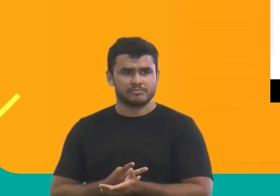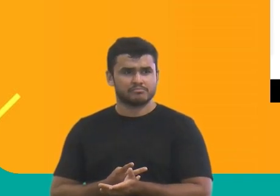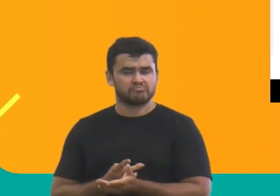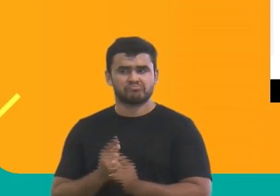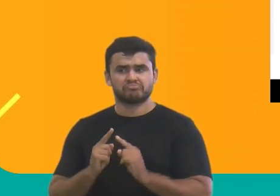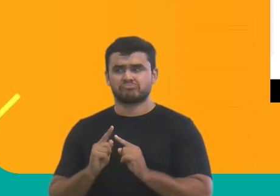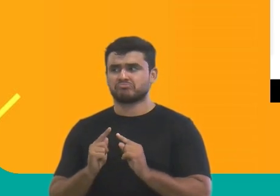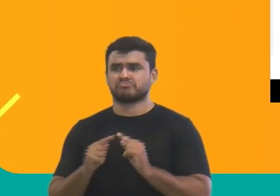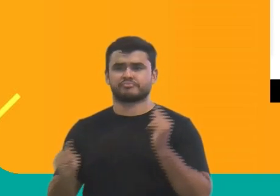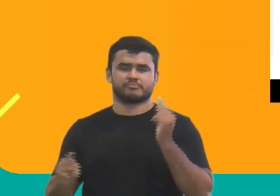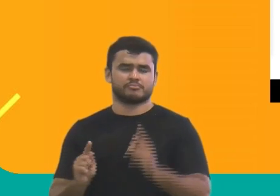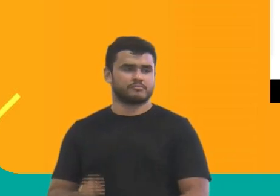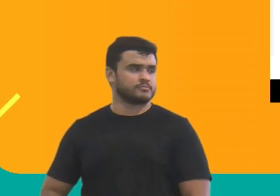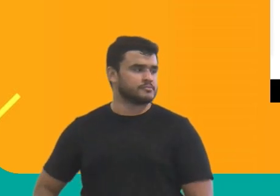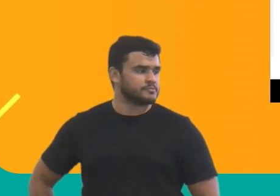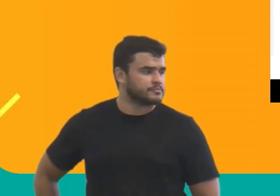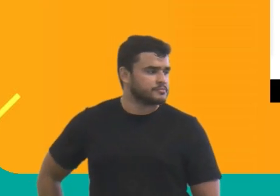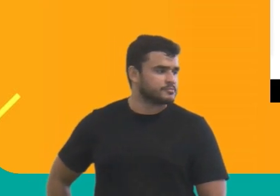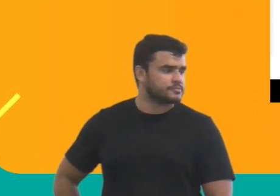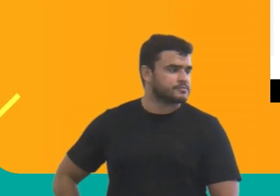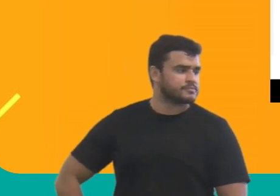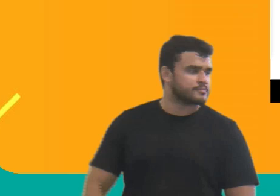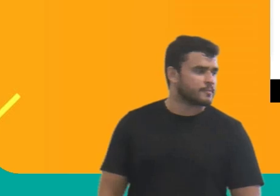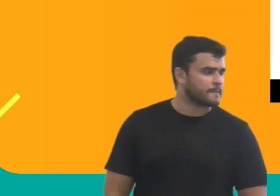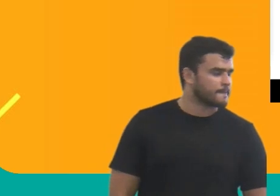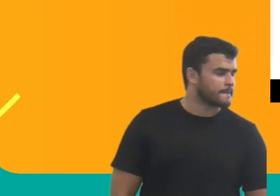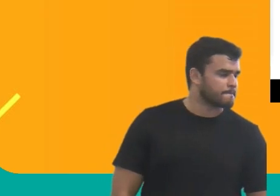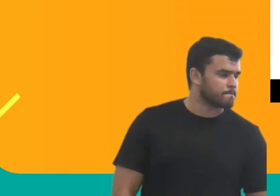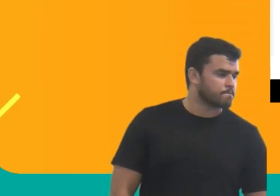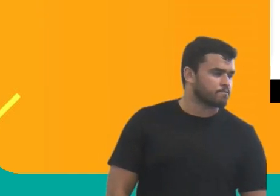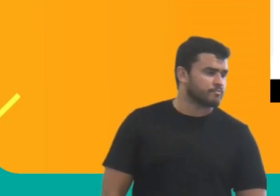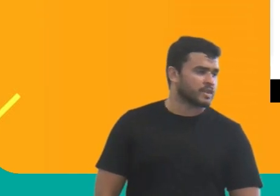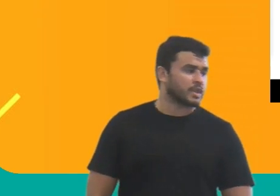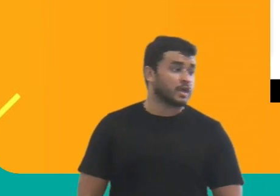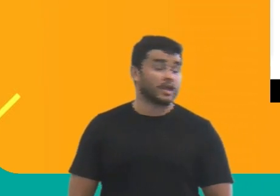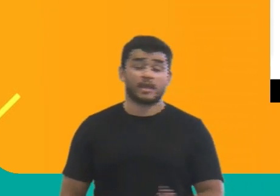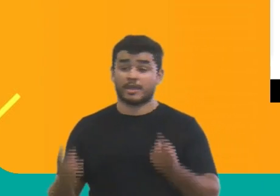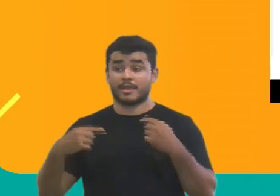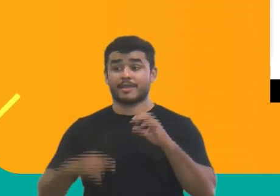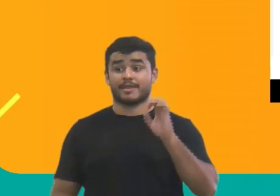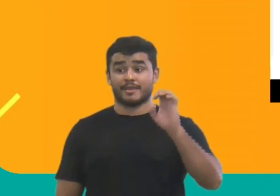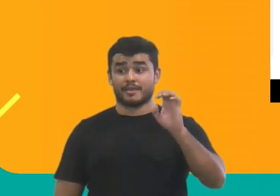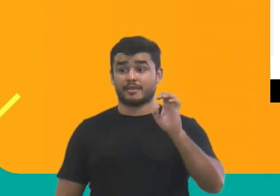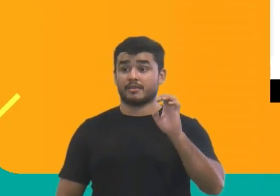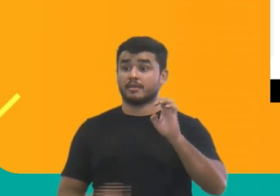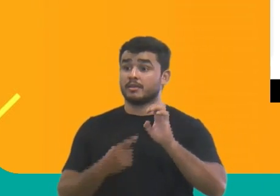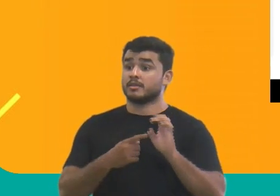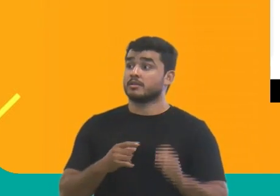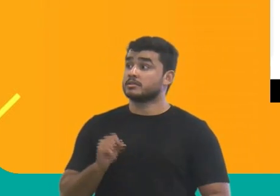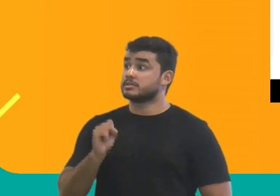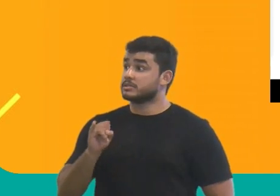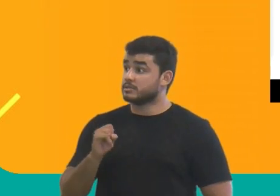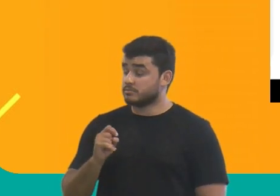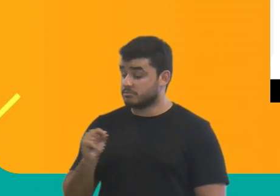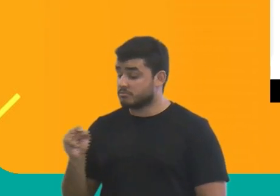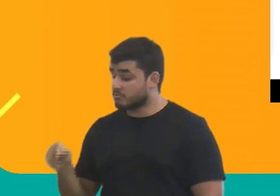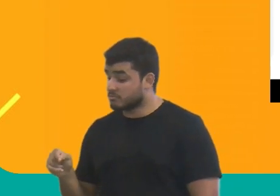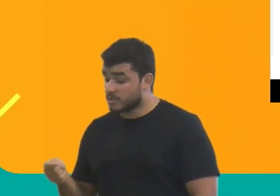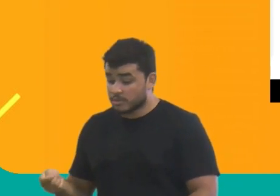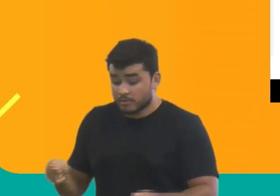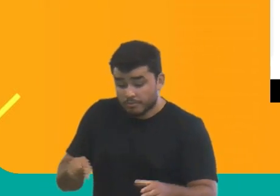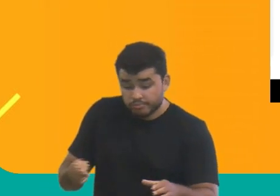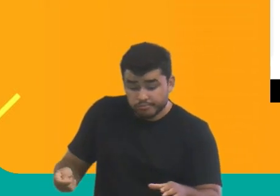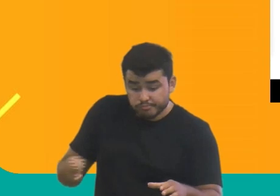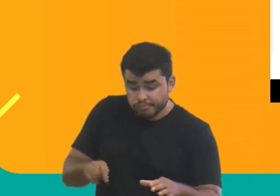d'água. E letra E. Se o soro caseiro for preparado com concentrações diferentes das recomendadas, o corpo pode,